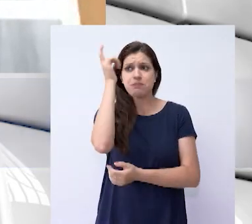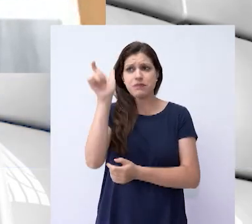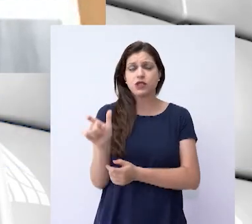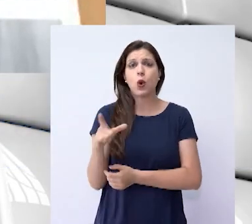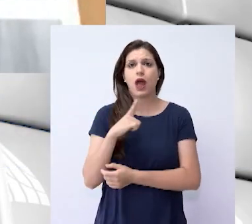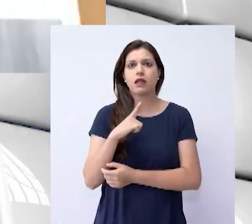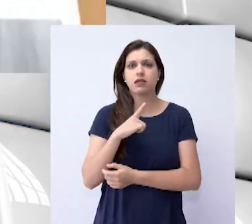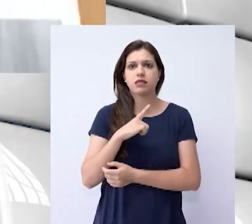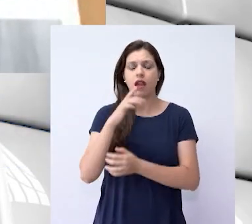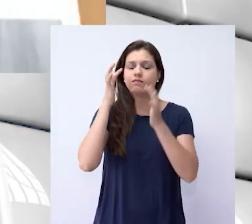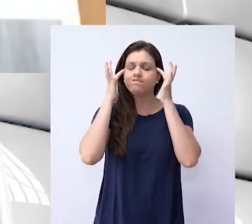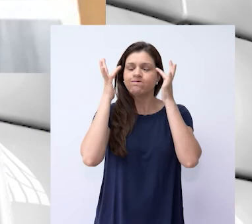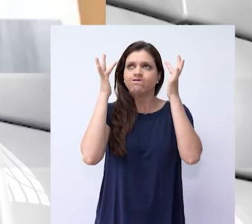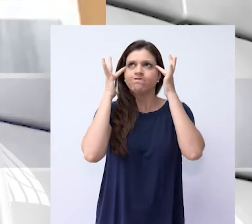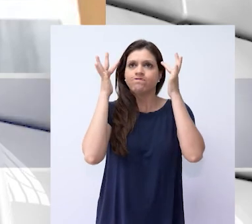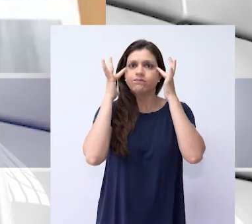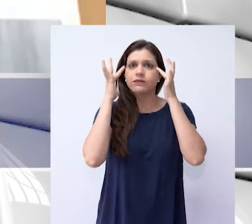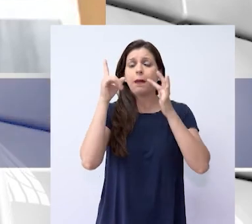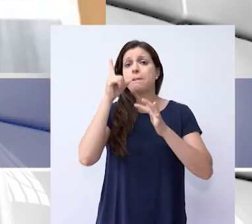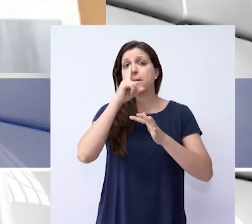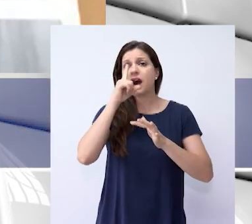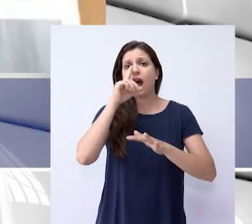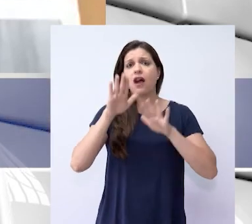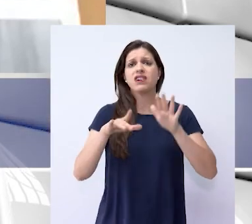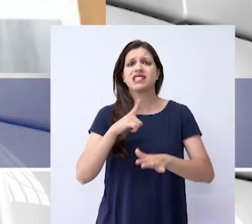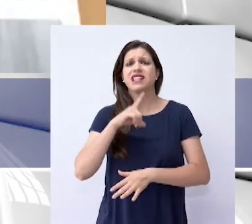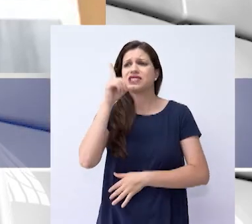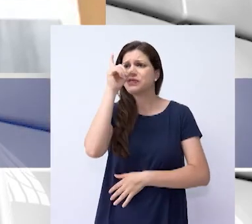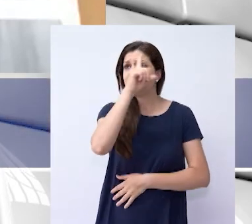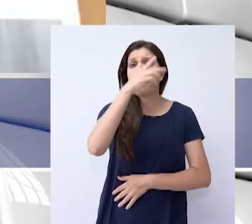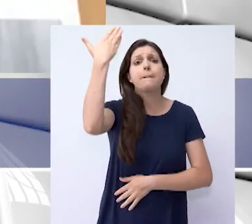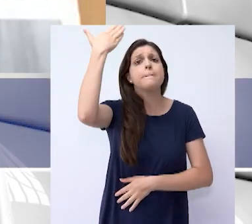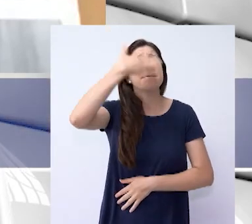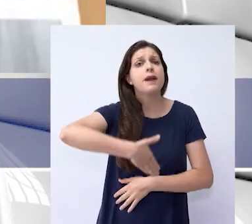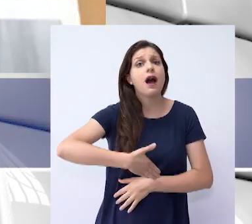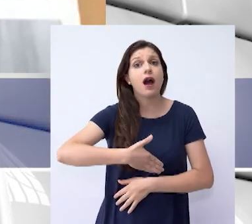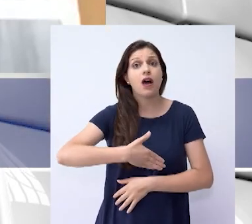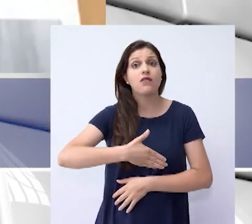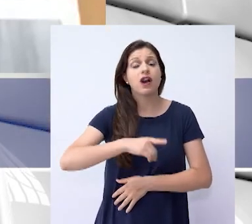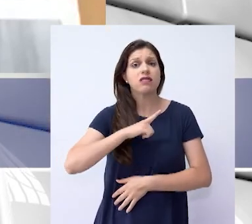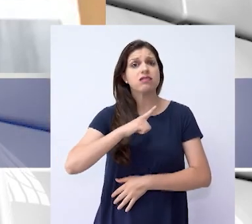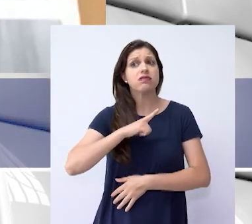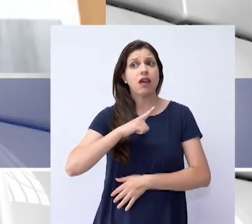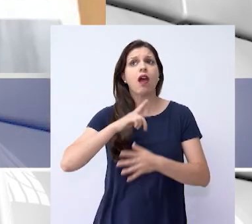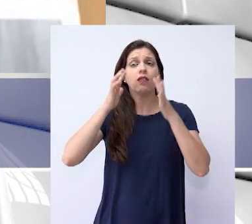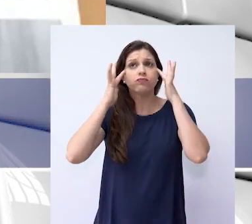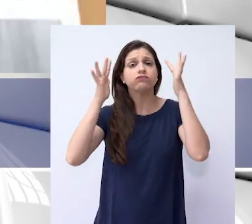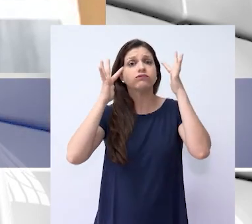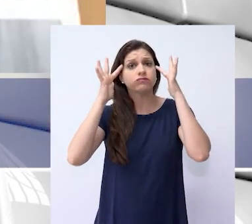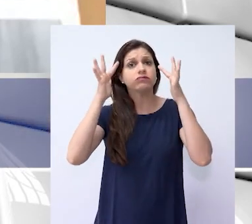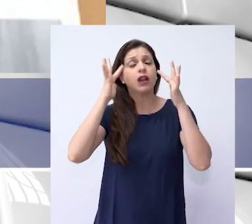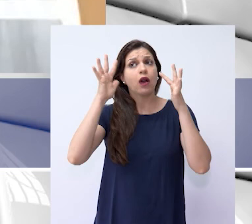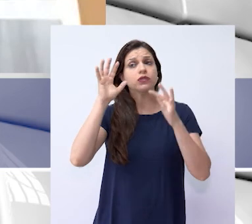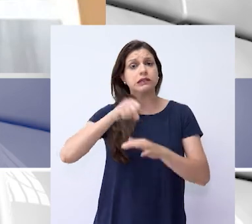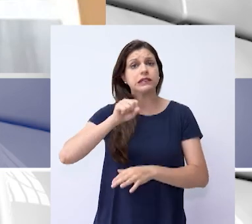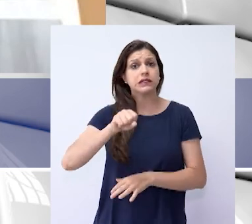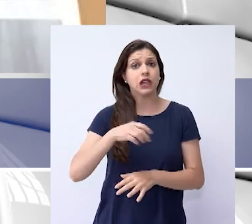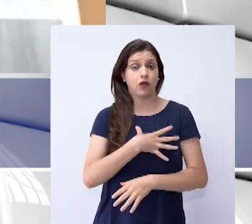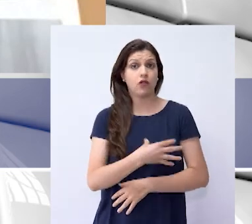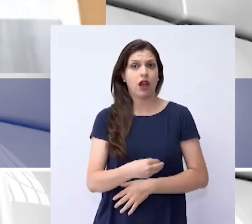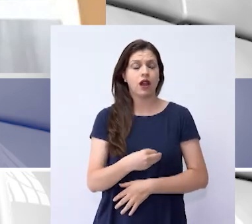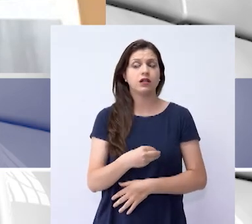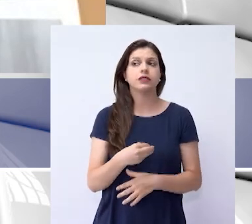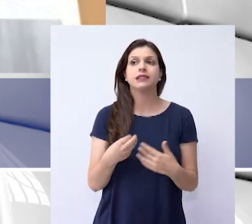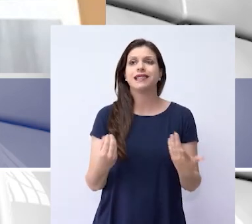autistas, especialmente as mães que têm muitas dificuldades ao provar essa condição do espectro autista no